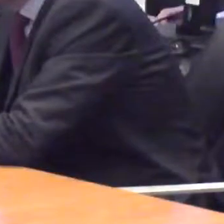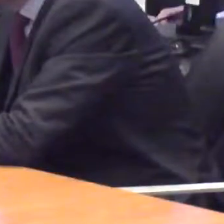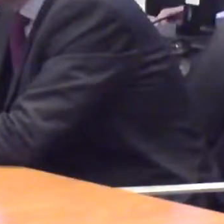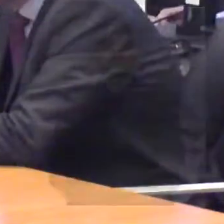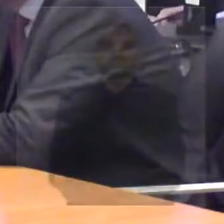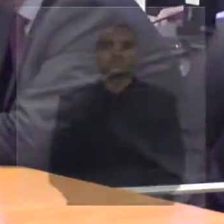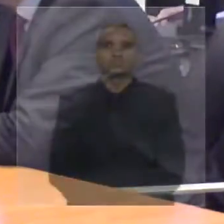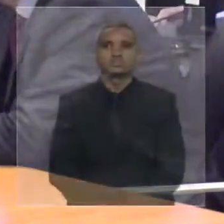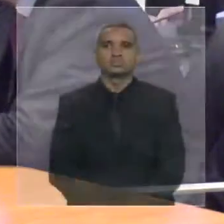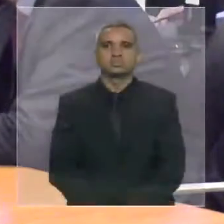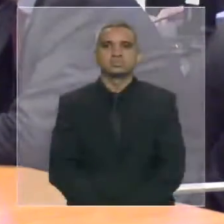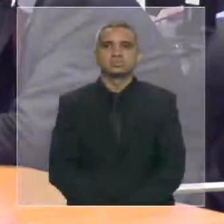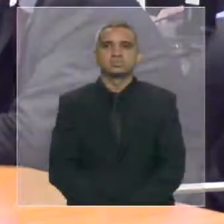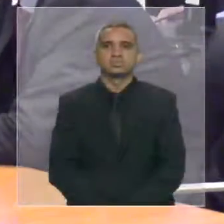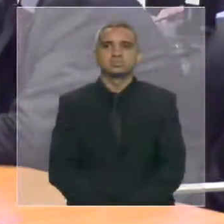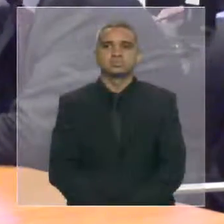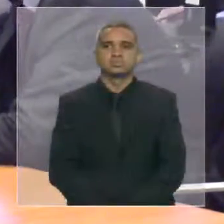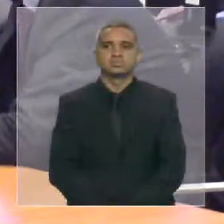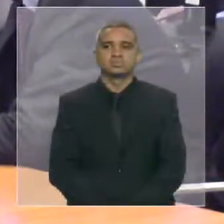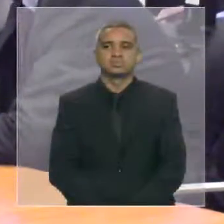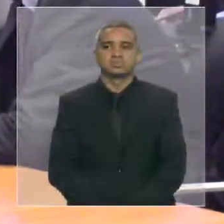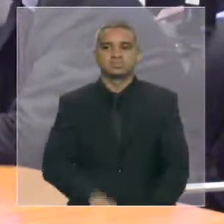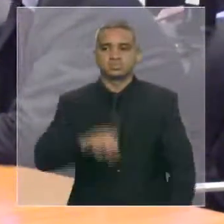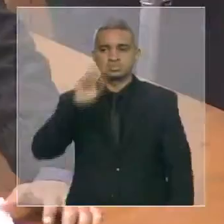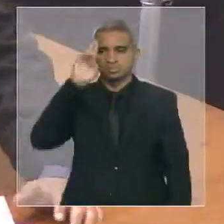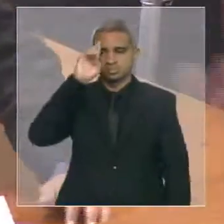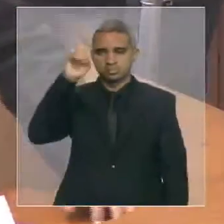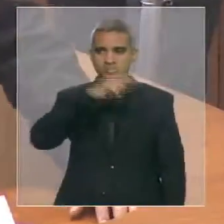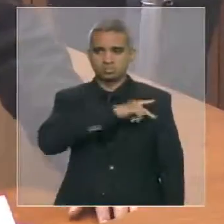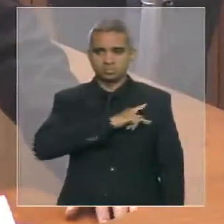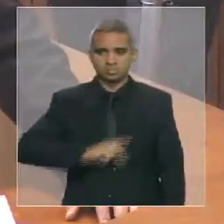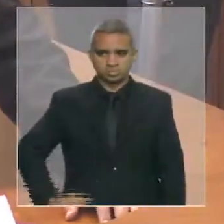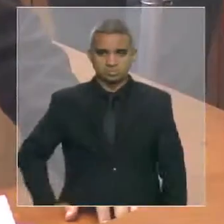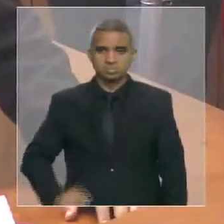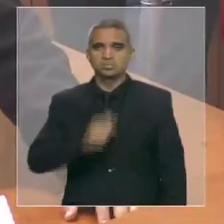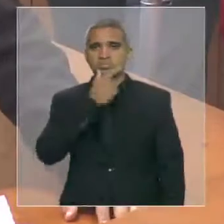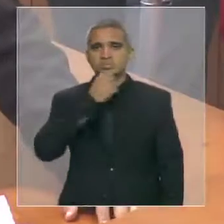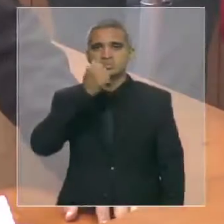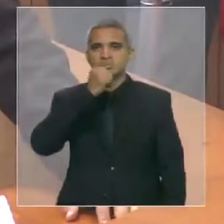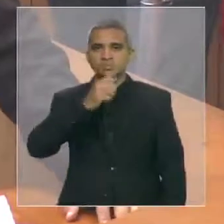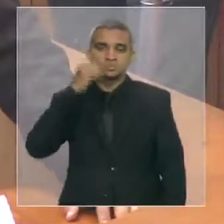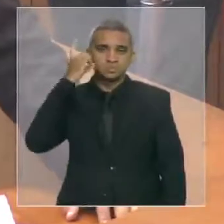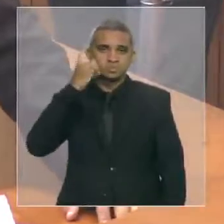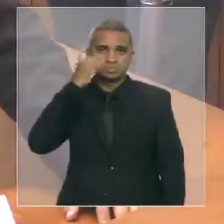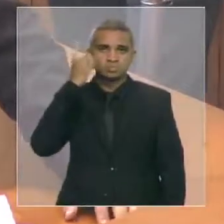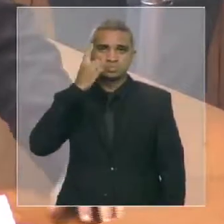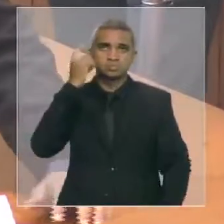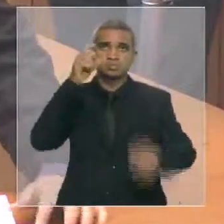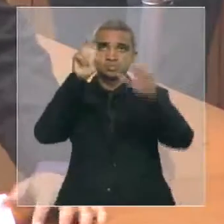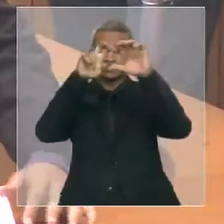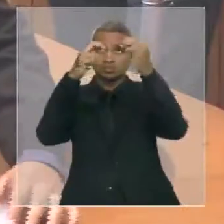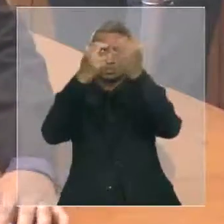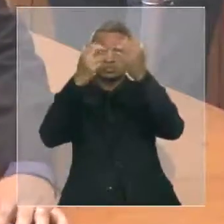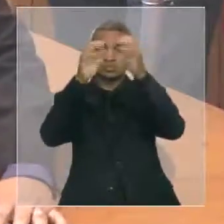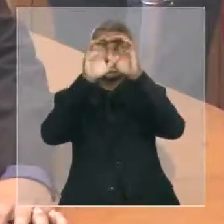Presidente, deputados, deputadas, imprensa, galeria e todos que acompanham esta